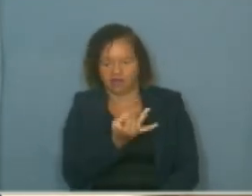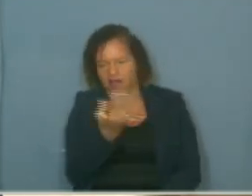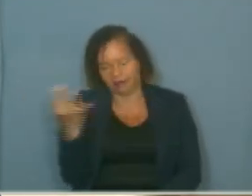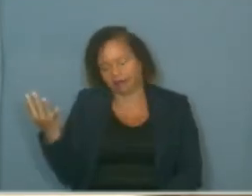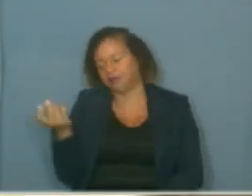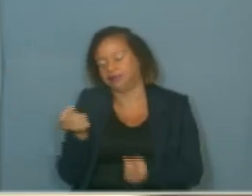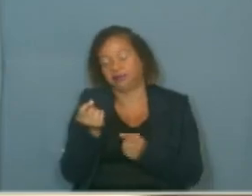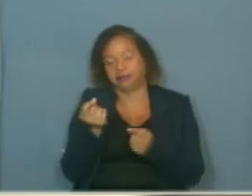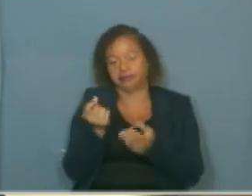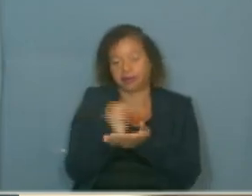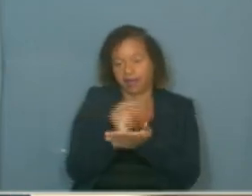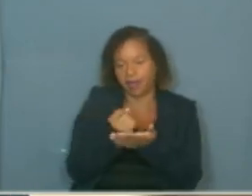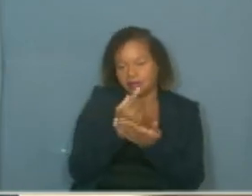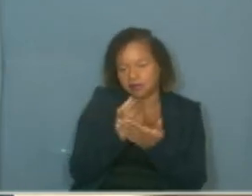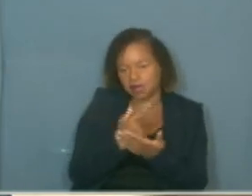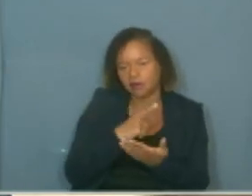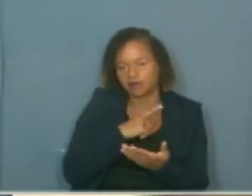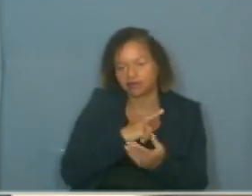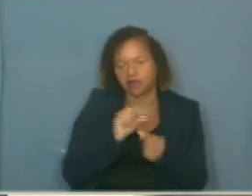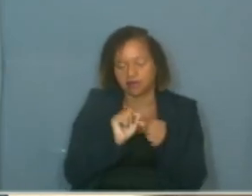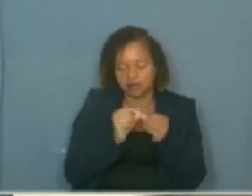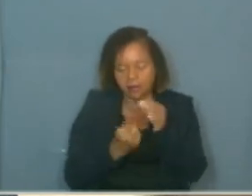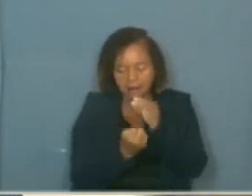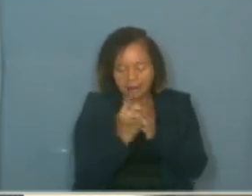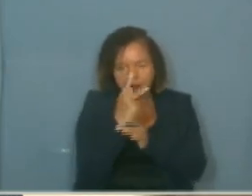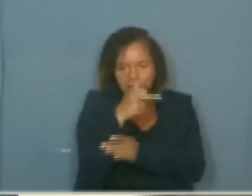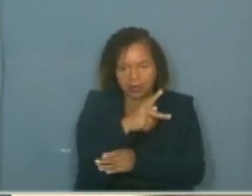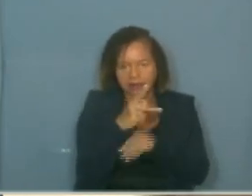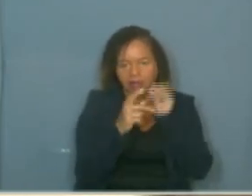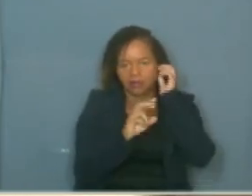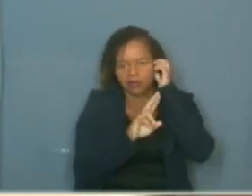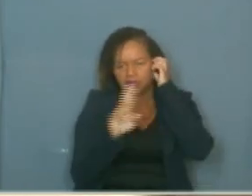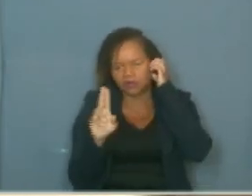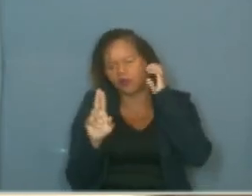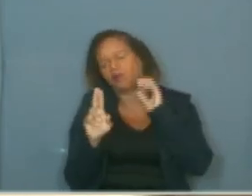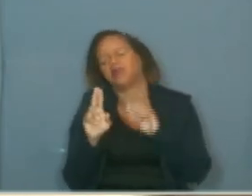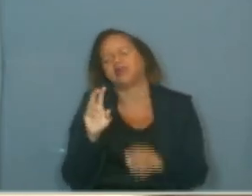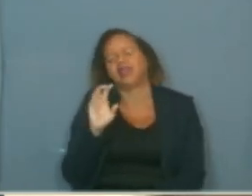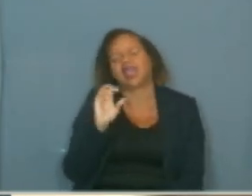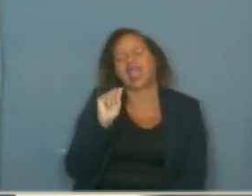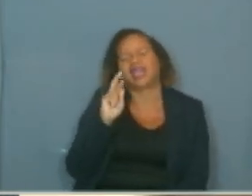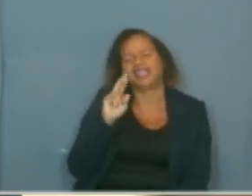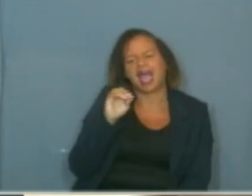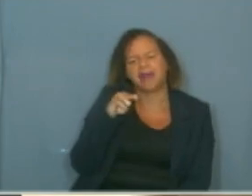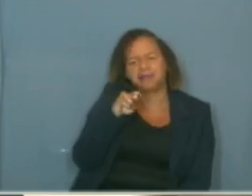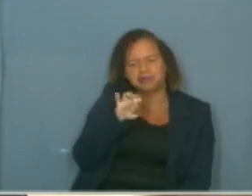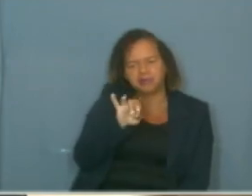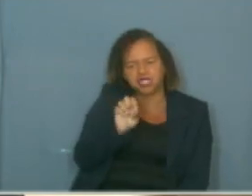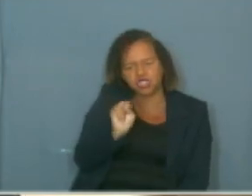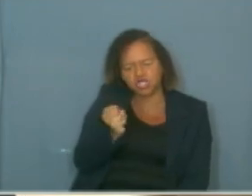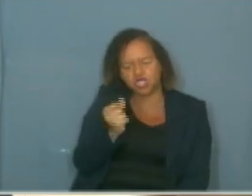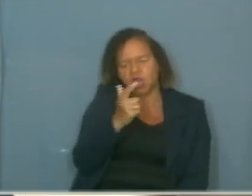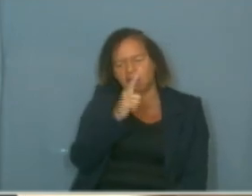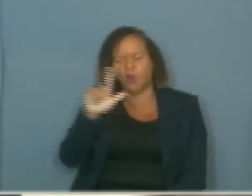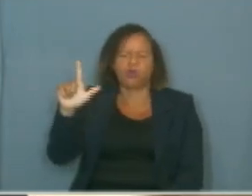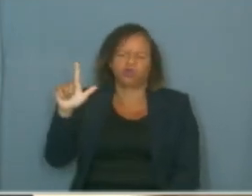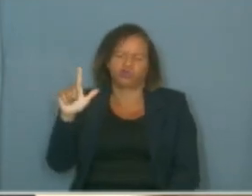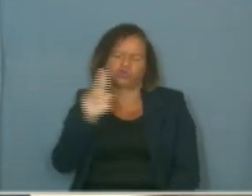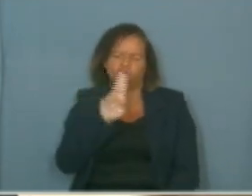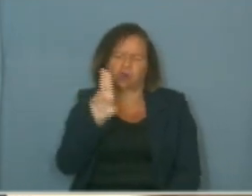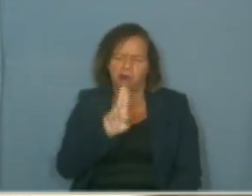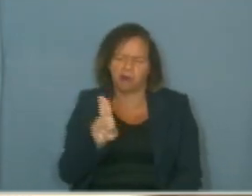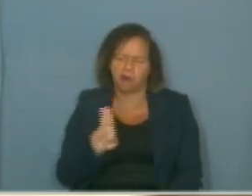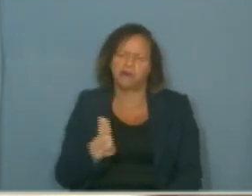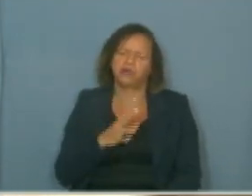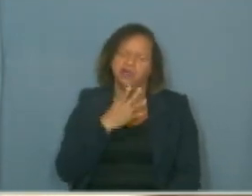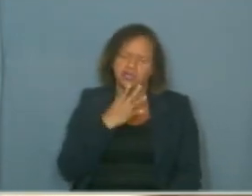medicamentos que são produzidos à base de uma planta. Essa planta tem o nome científico de cannabis sativa ou cannabis indica, mas tem muitos outros nomes conhecidos